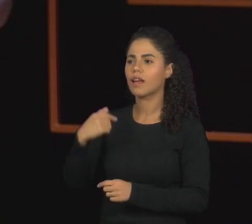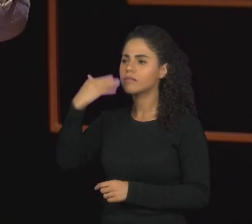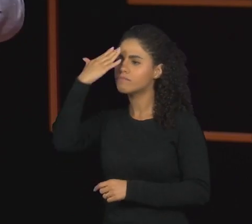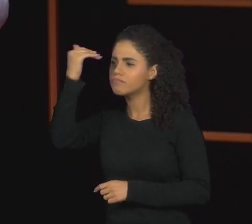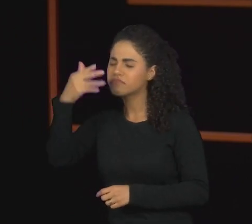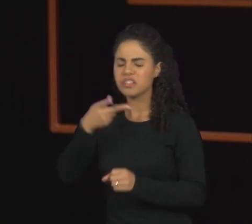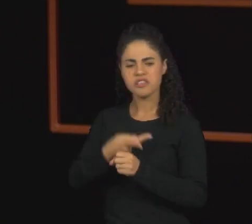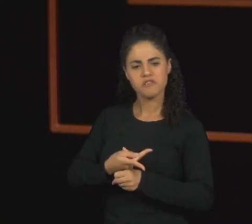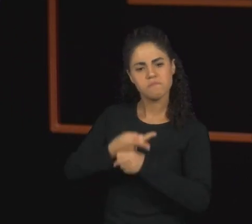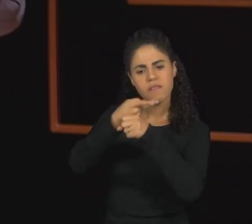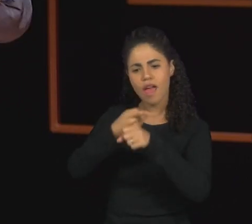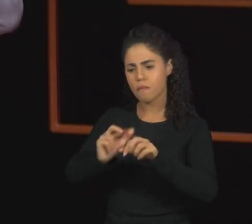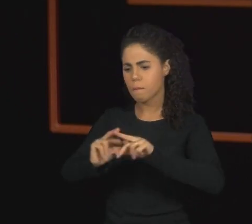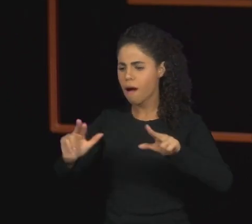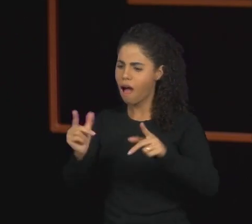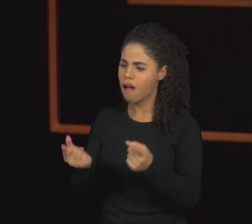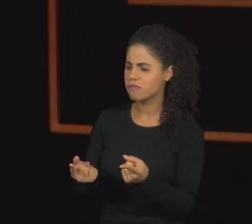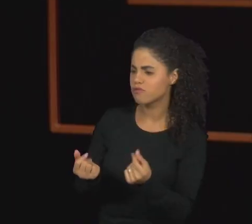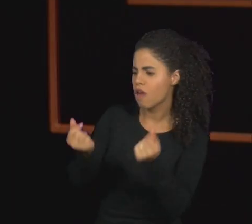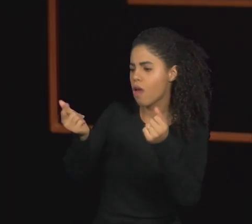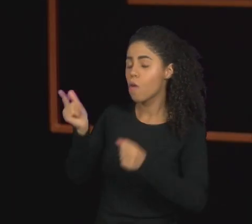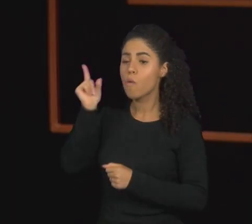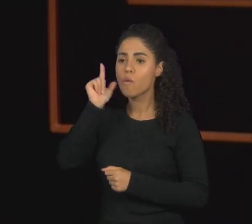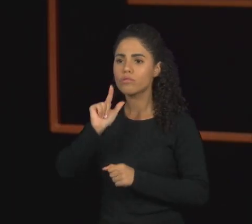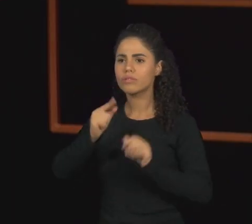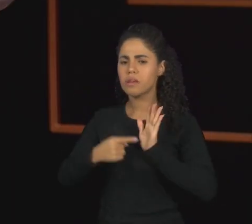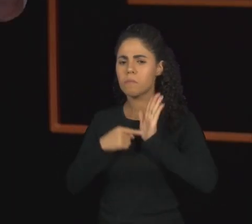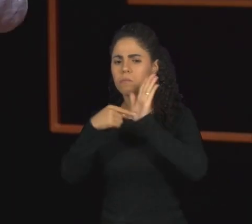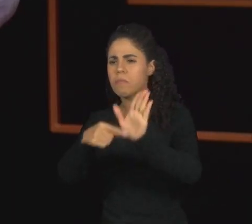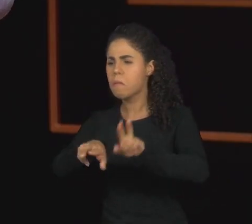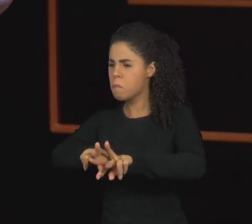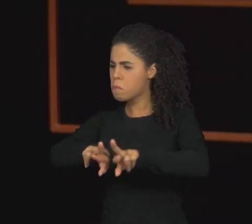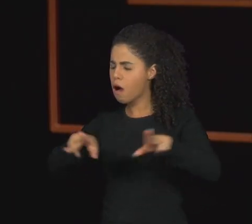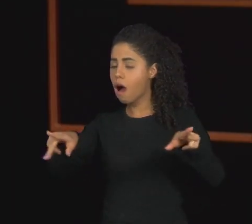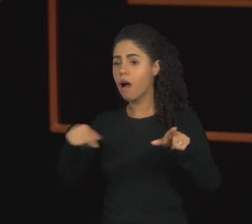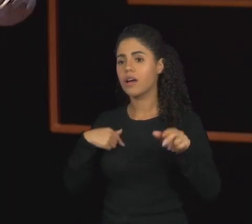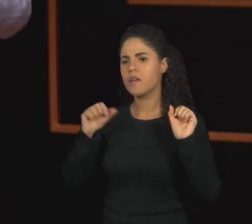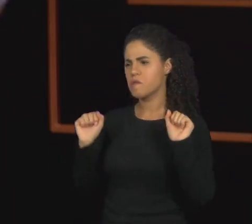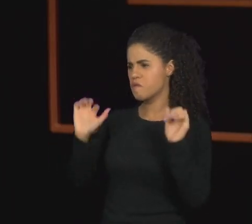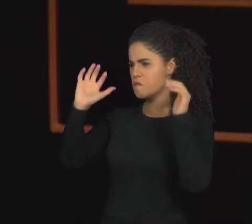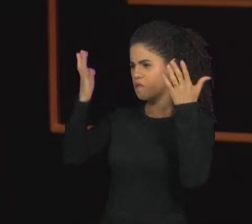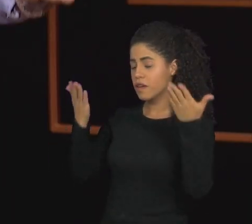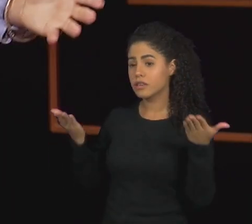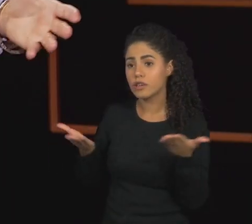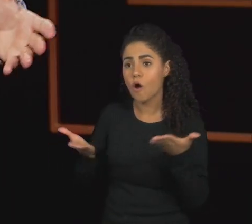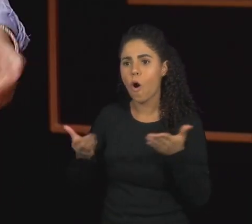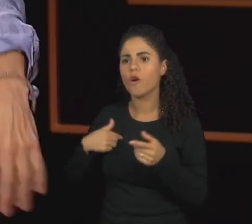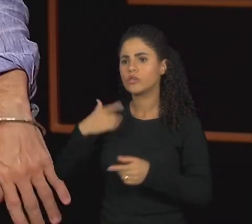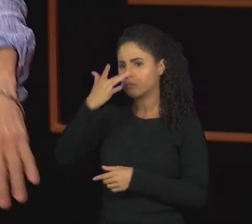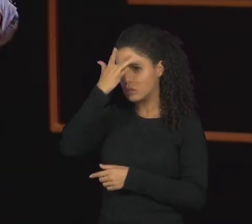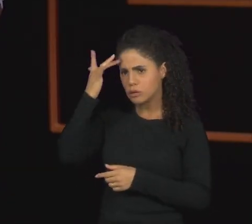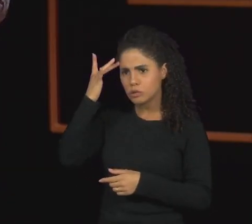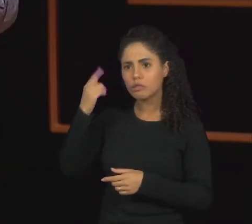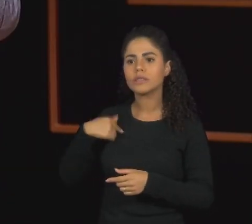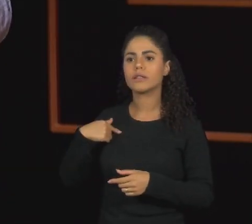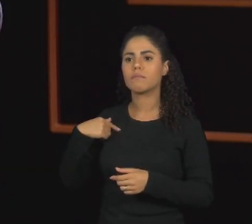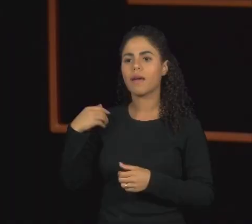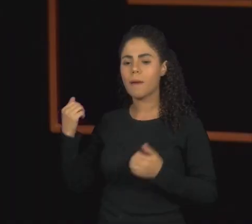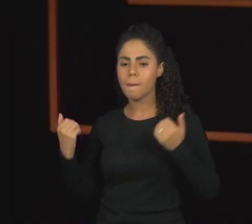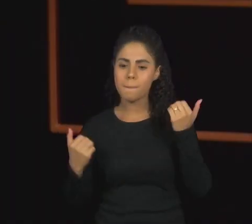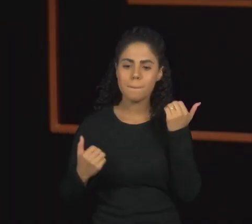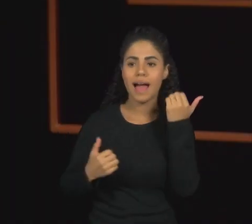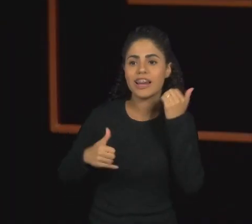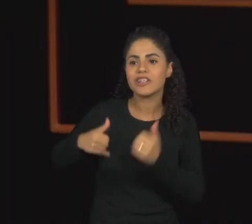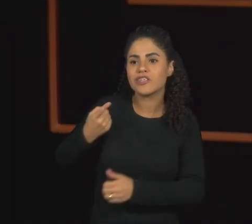ganhar prêmios, de ganhar dinheiro, de fazer apresentações em festas, boates, bailes de debutante, eu fiz várias vezes. E